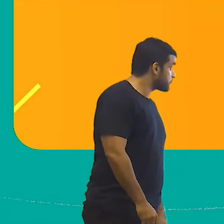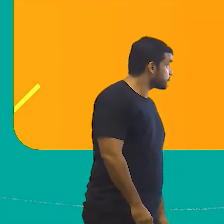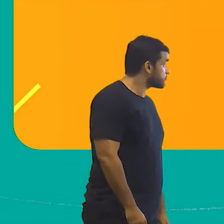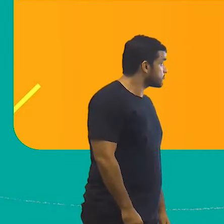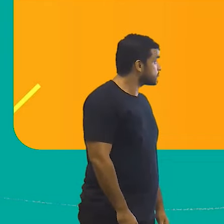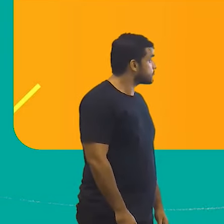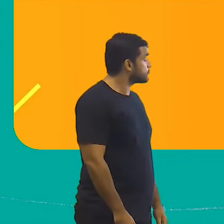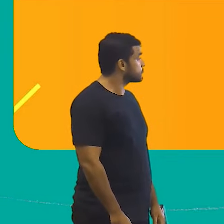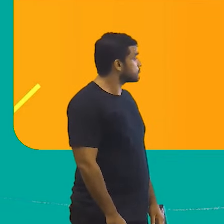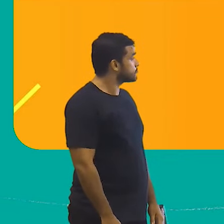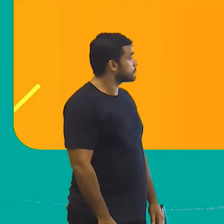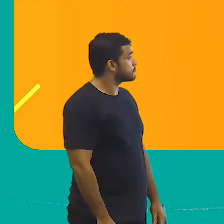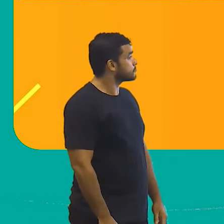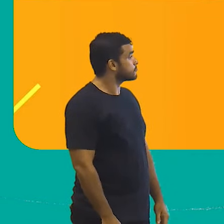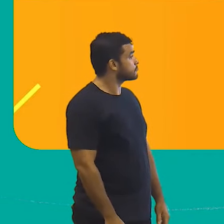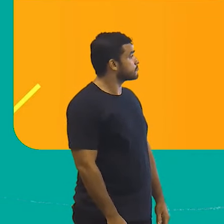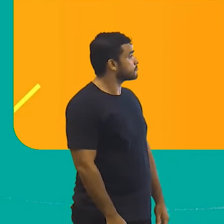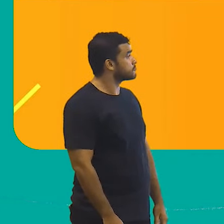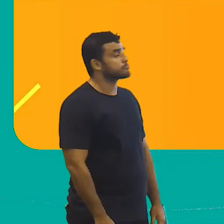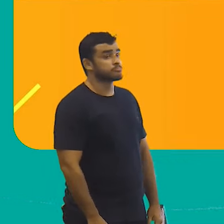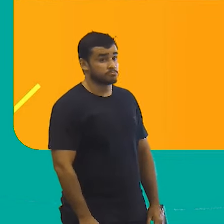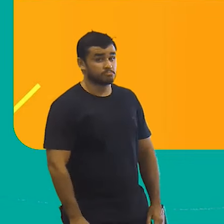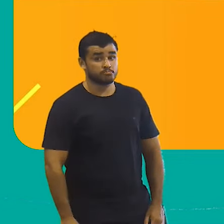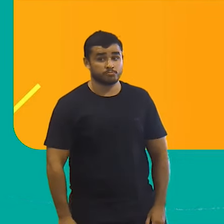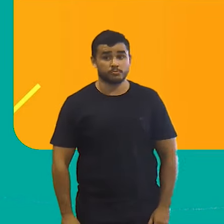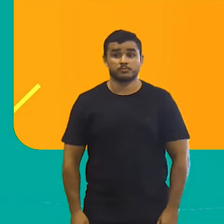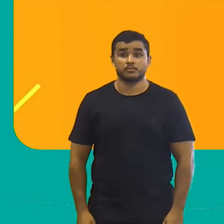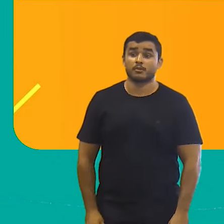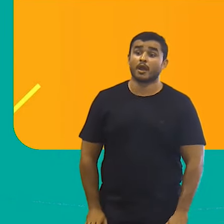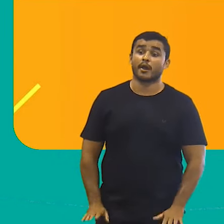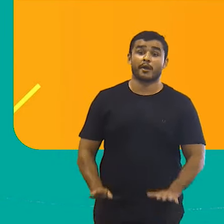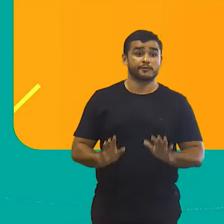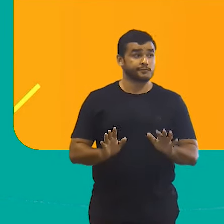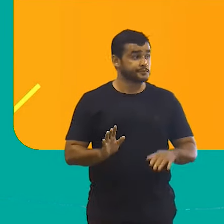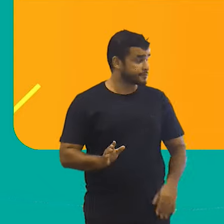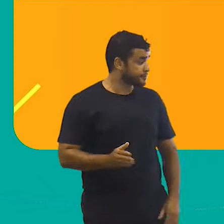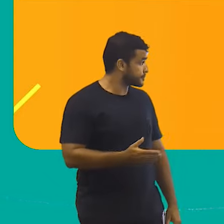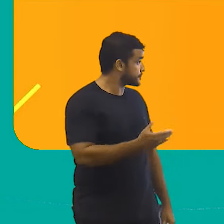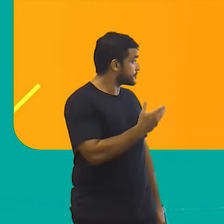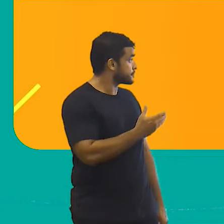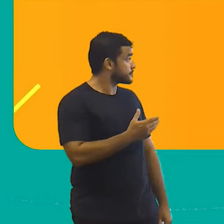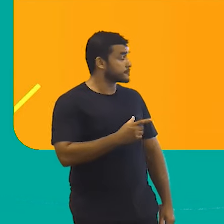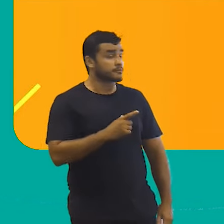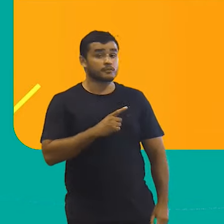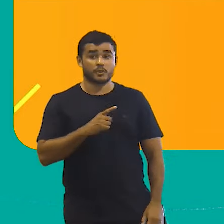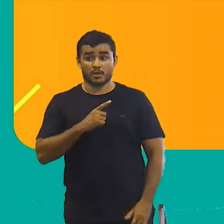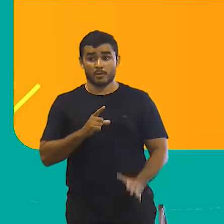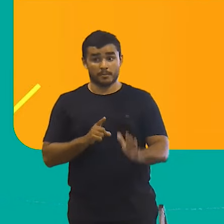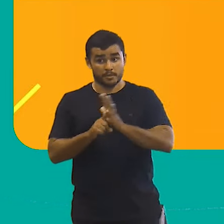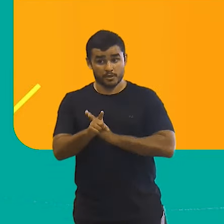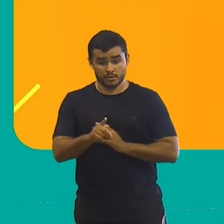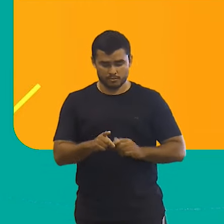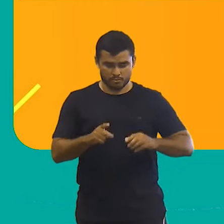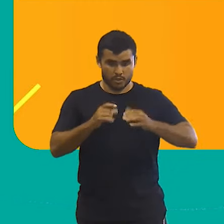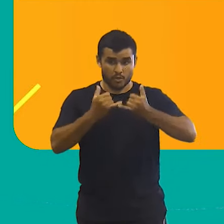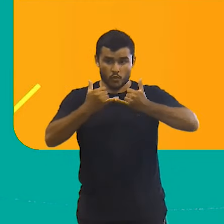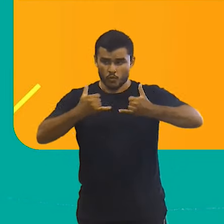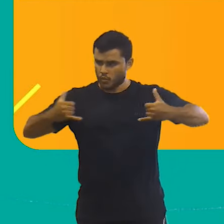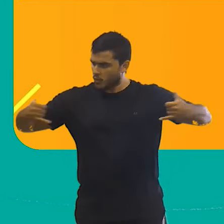Interessante. Na prática, à medida que se aumenta o comprimento do barbante,